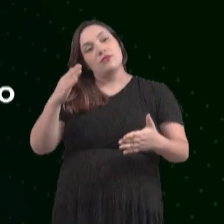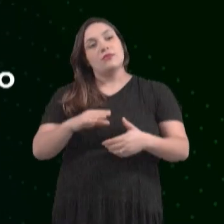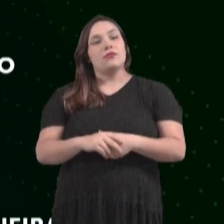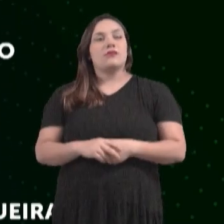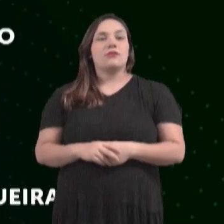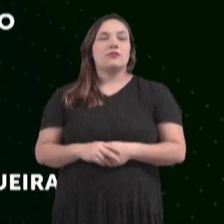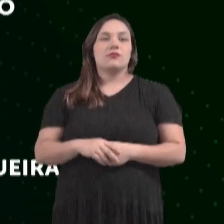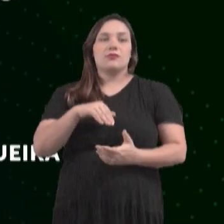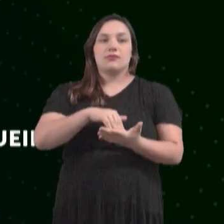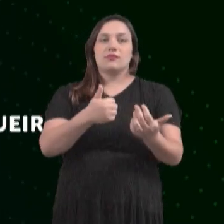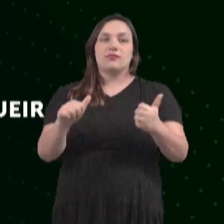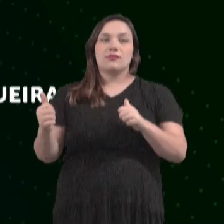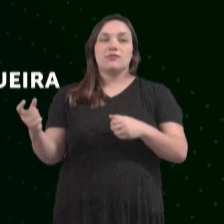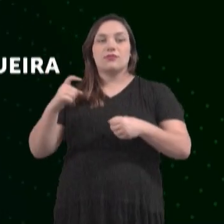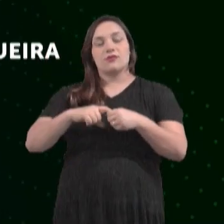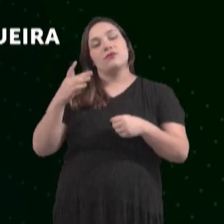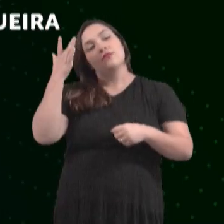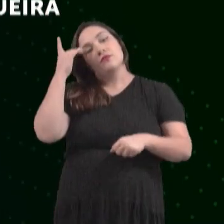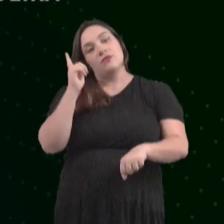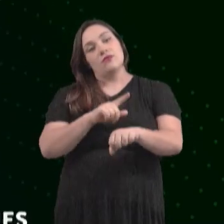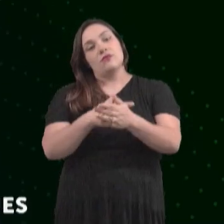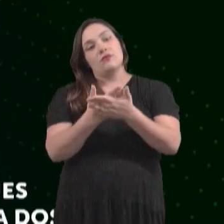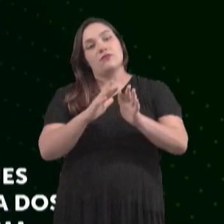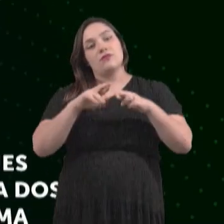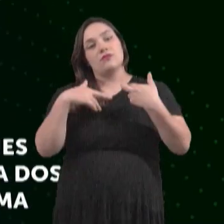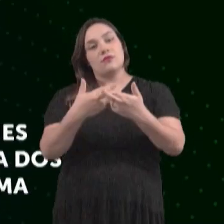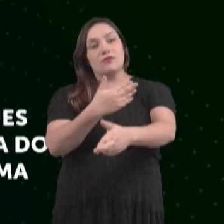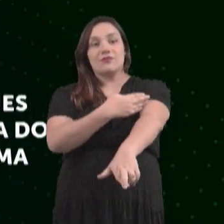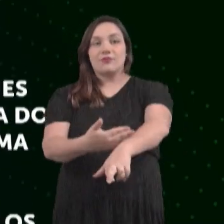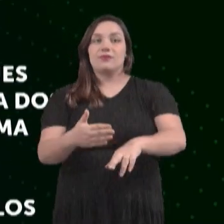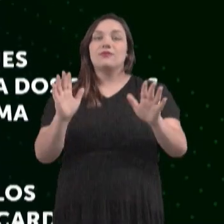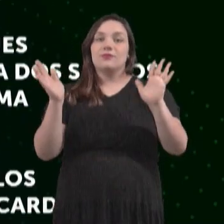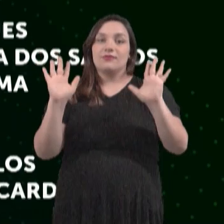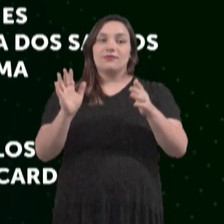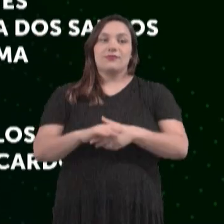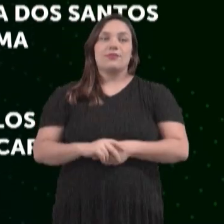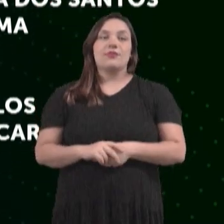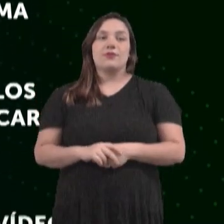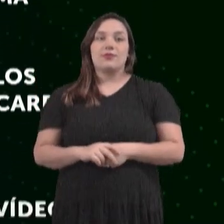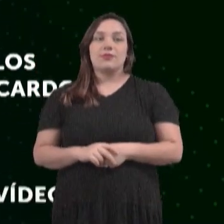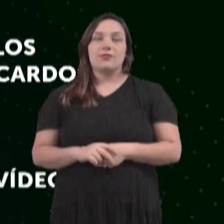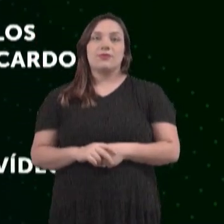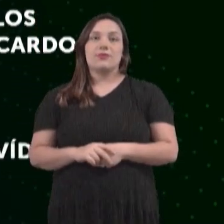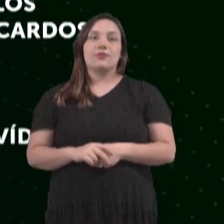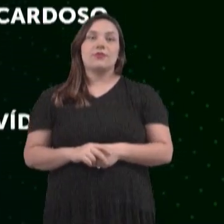muito obrigado. A redação final volta amanhã, logo após a sessão plenária. Tchau.